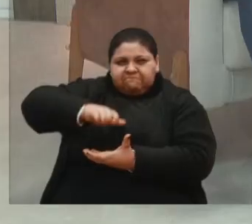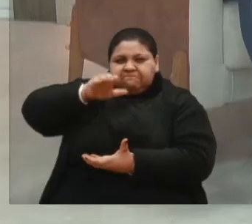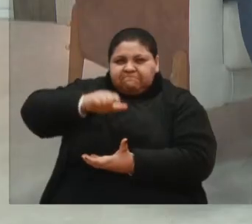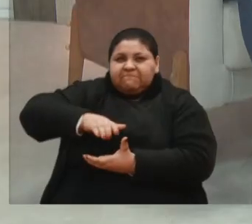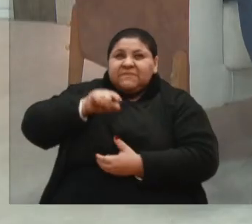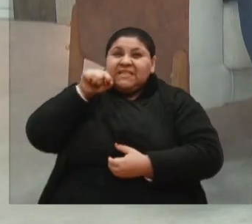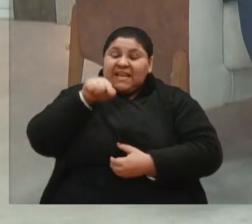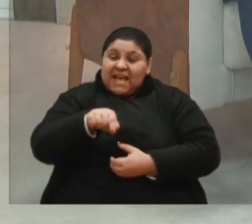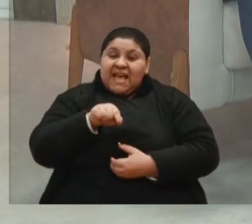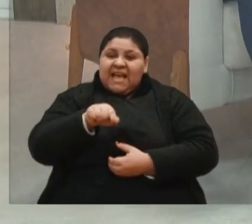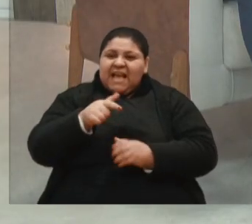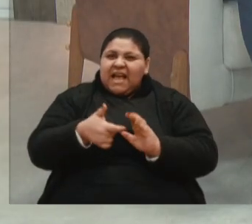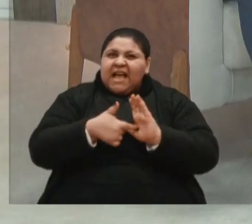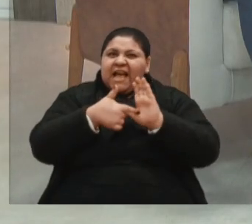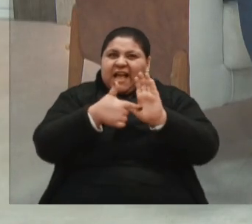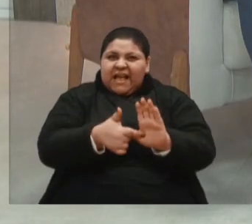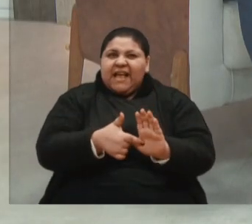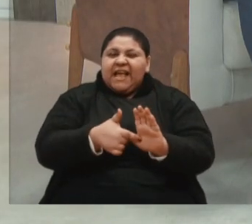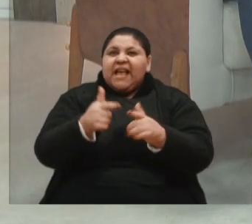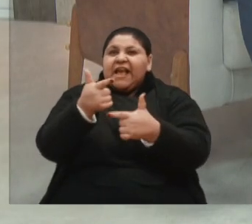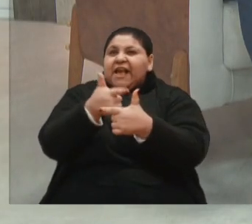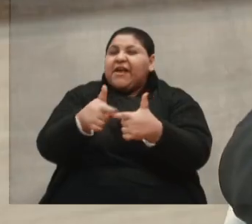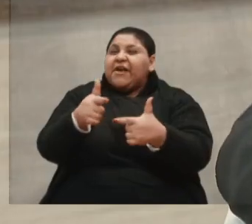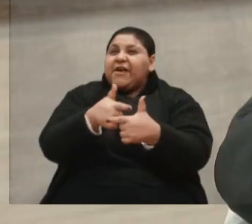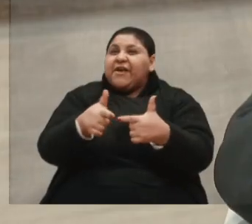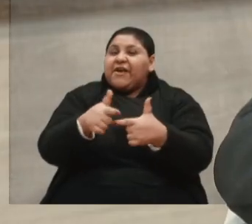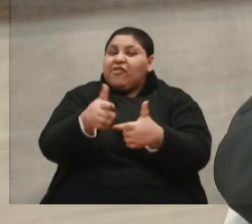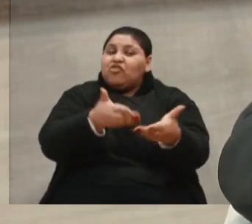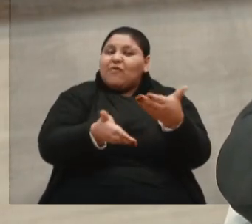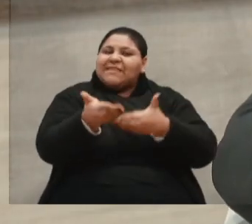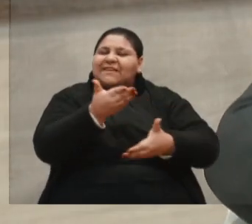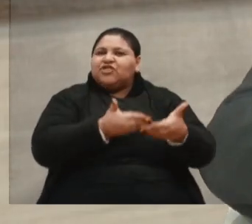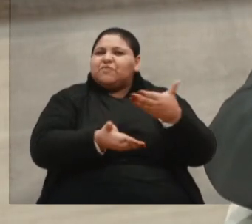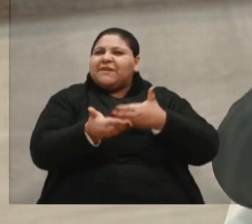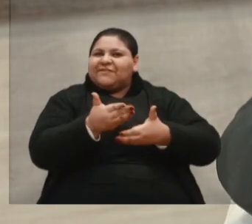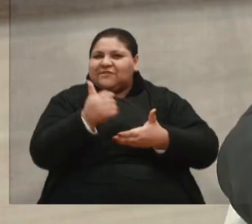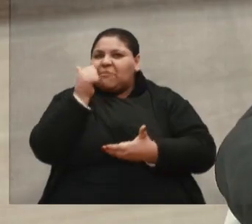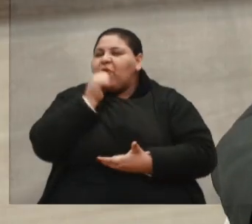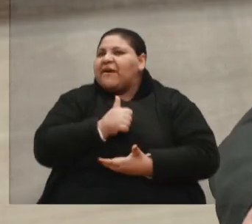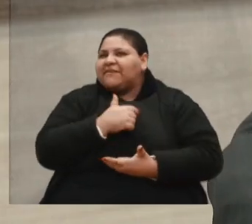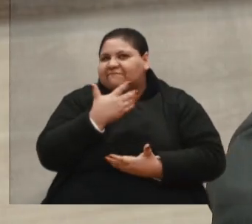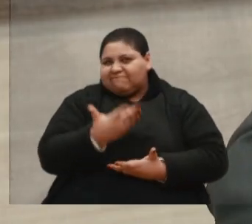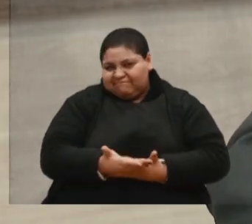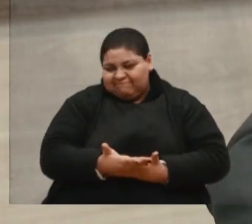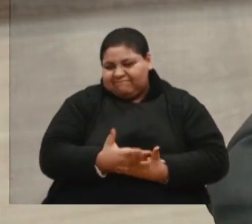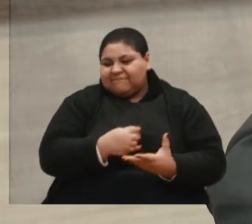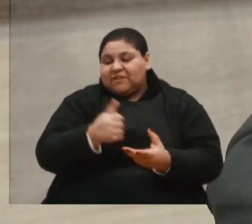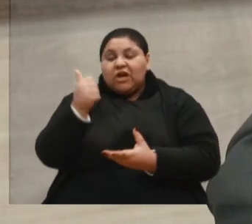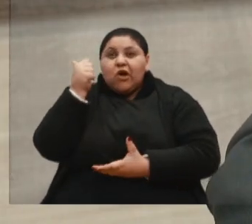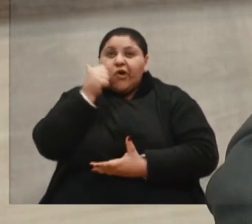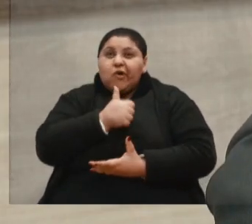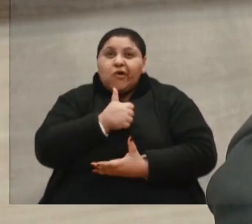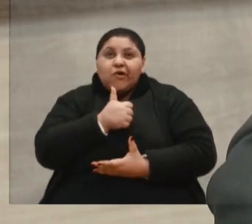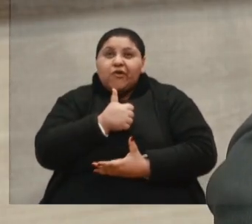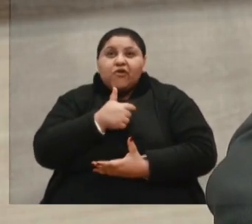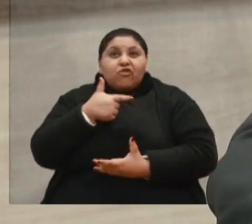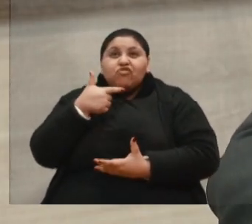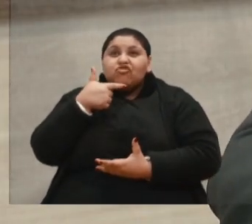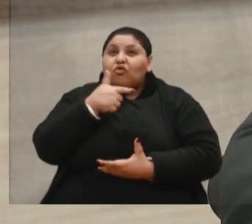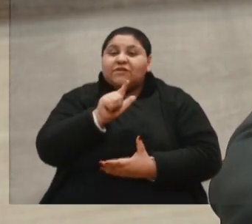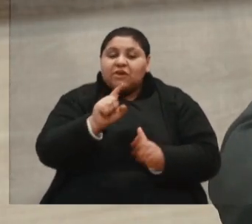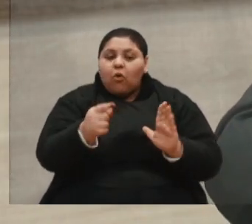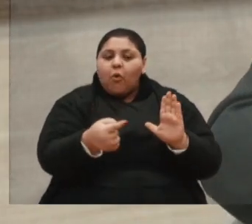E aí é que vieram à tona esses gargalos no próprio atendimento à mulher, né? Que muitas